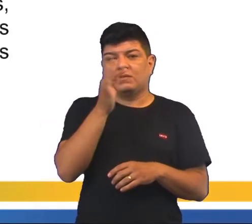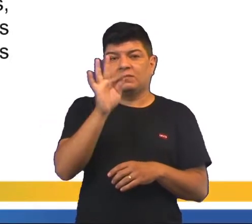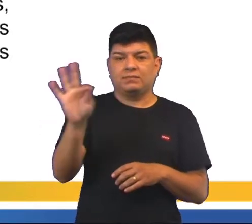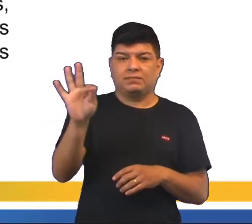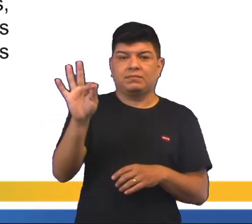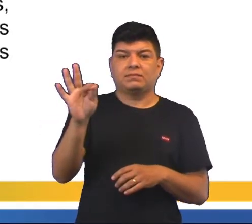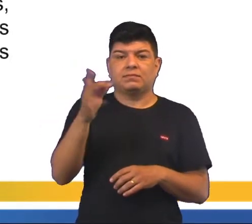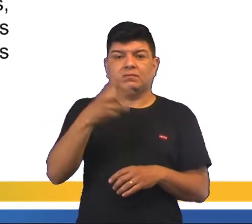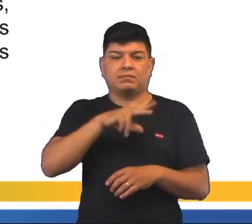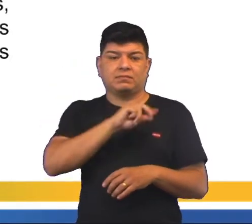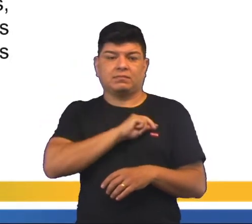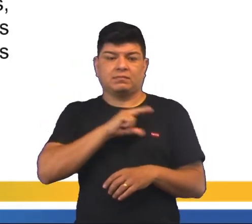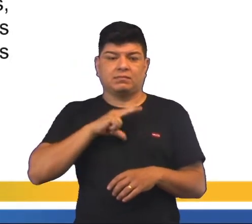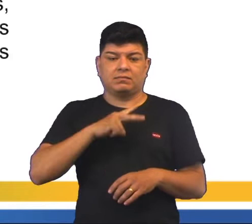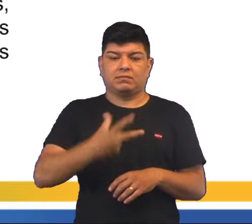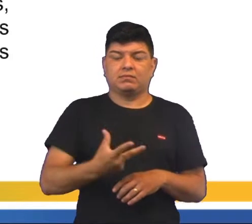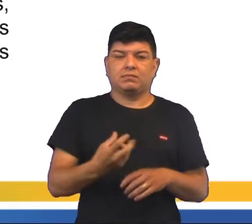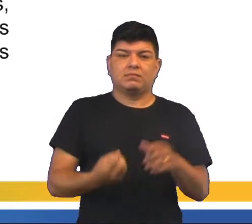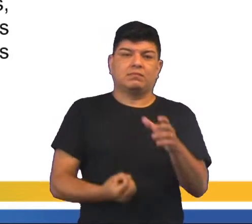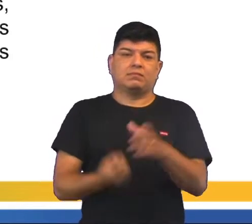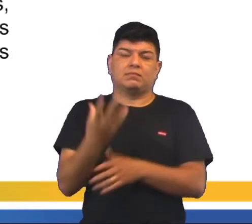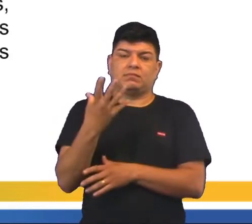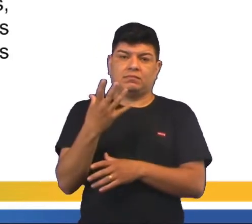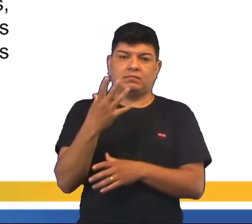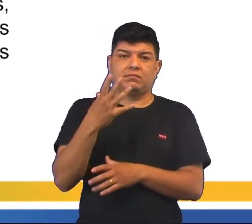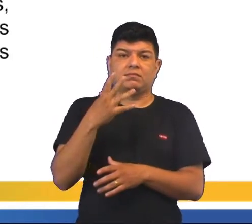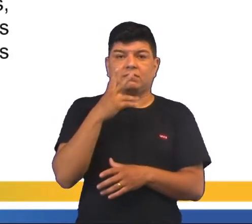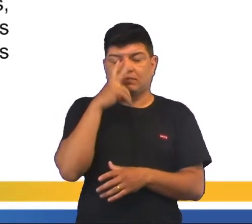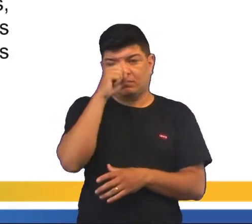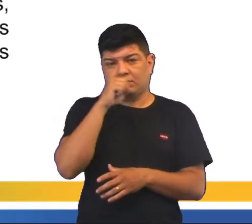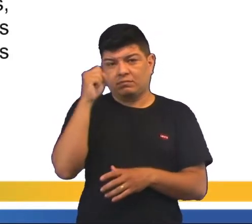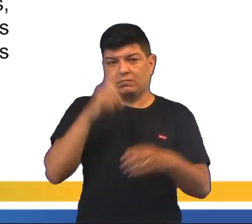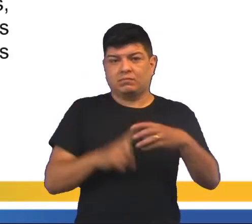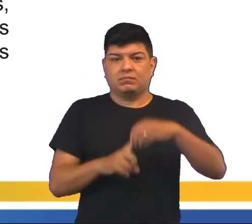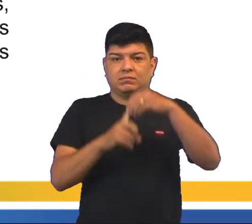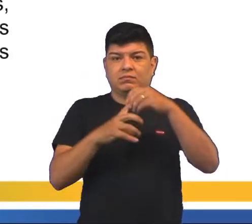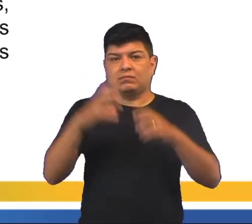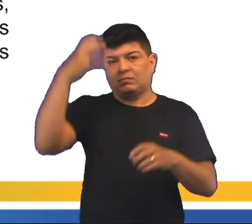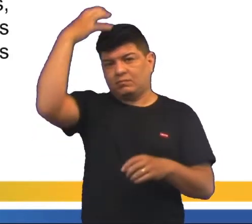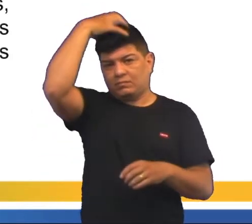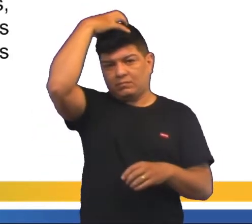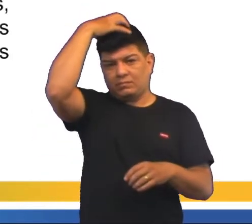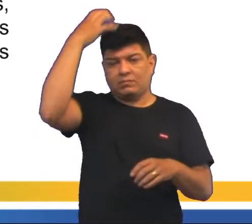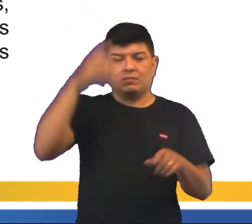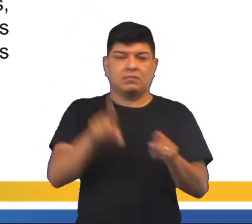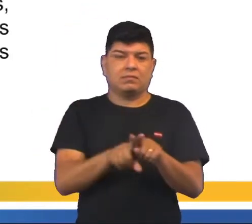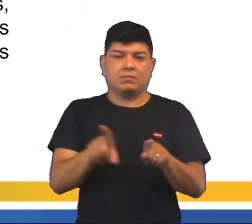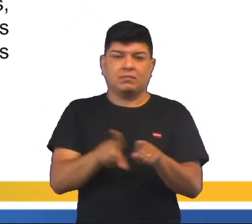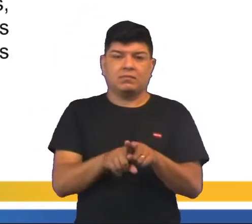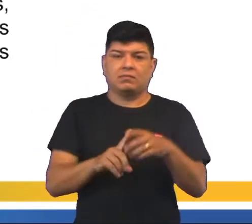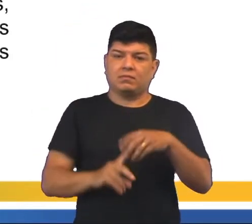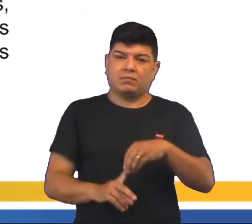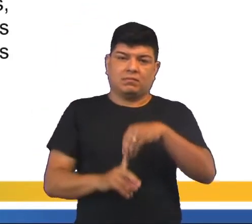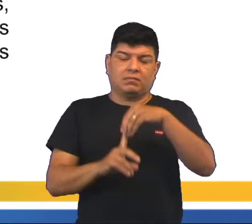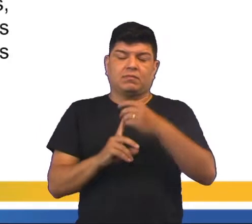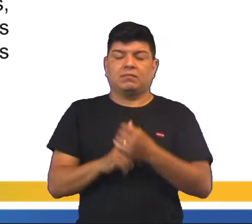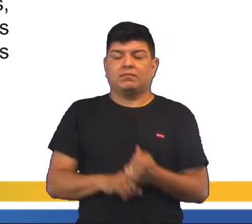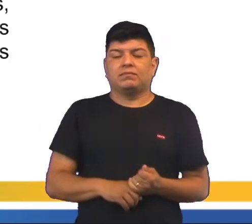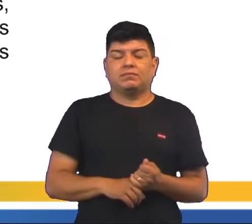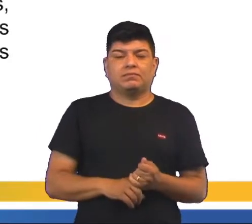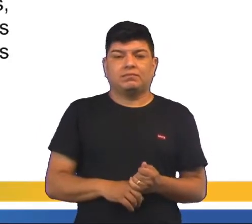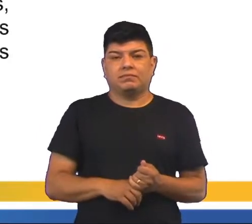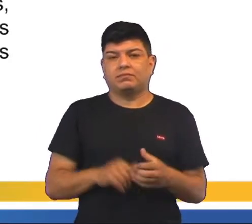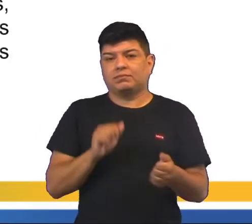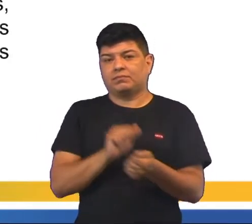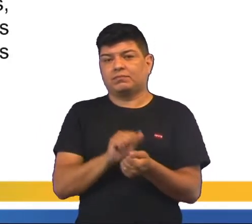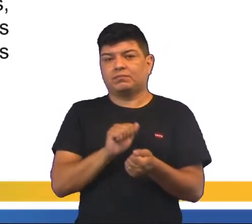França, Espanha, Portugal, que surgiram com o poder centralizado na figura do rei, ou seja, monarquias absolutistas.